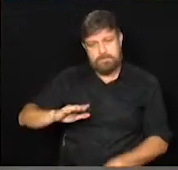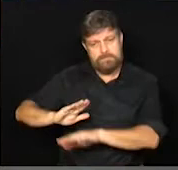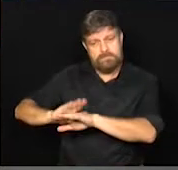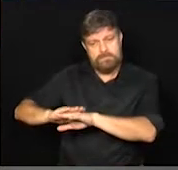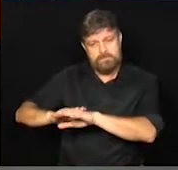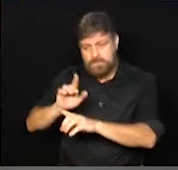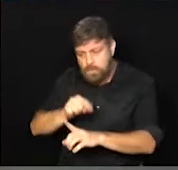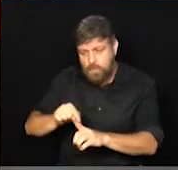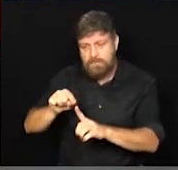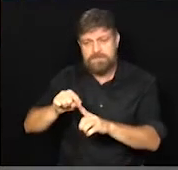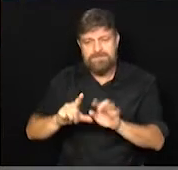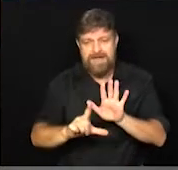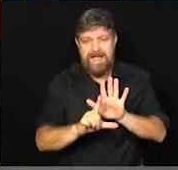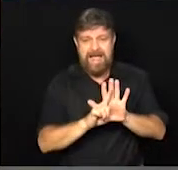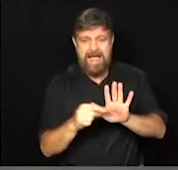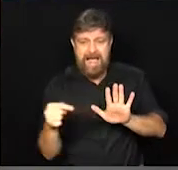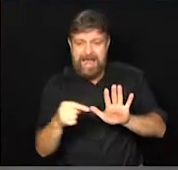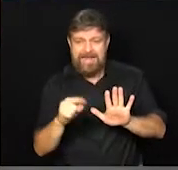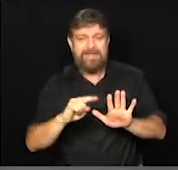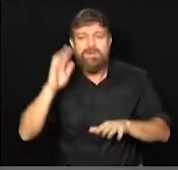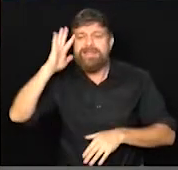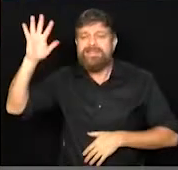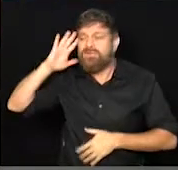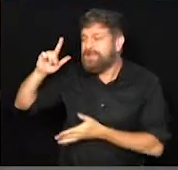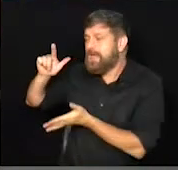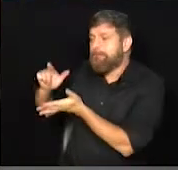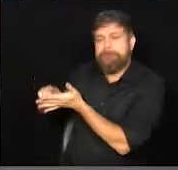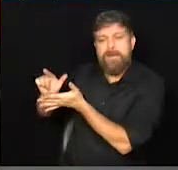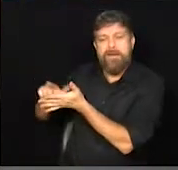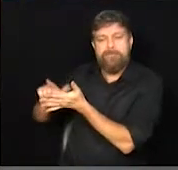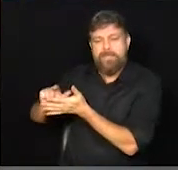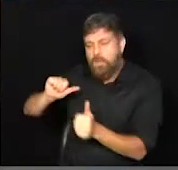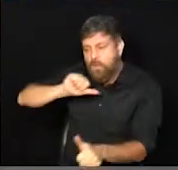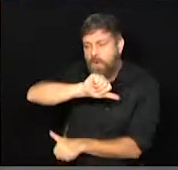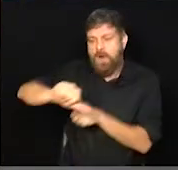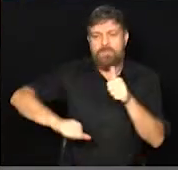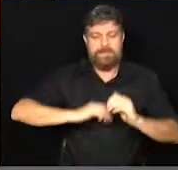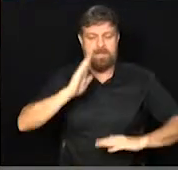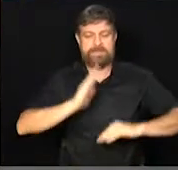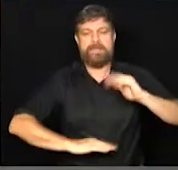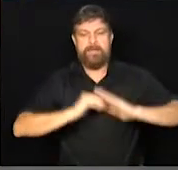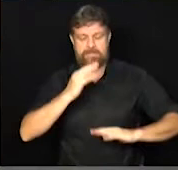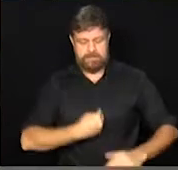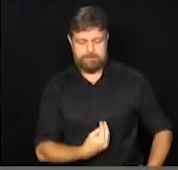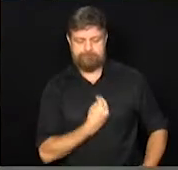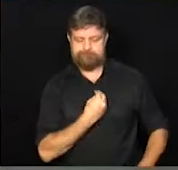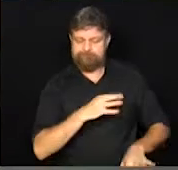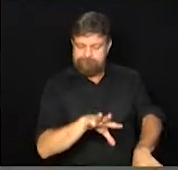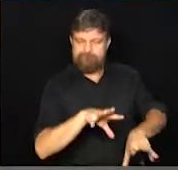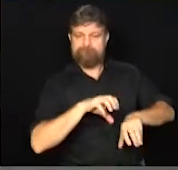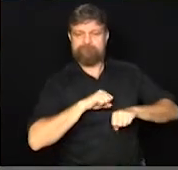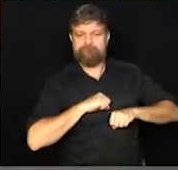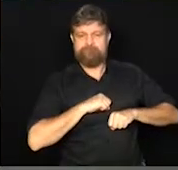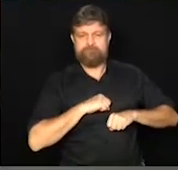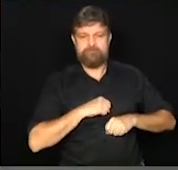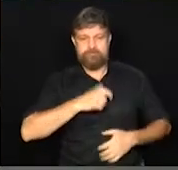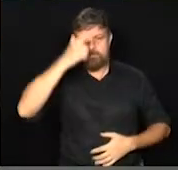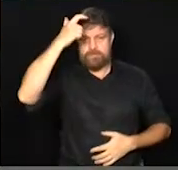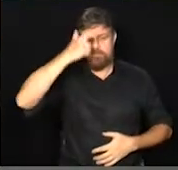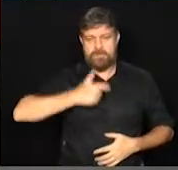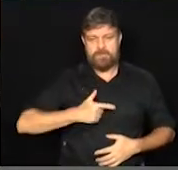para que a lei possa sair do papel e se tornar uma realidade na vida das mulheres. Eu estou aqui com um